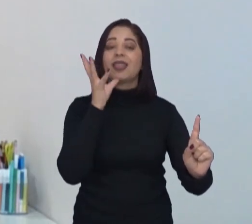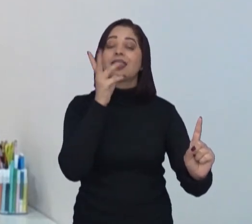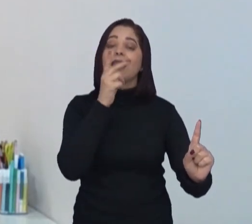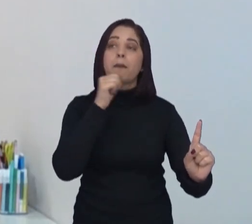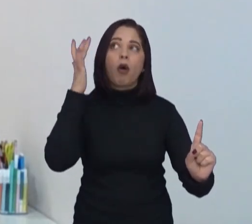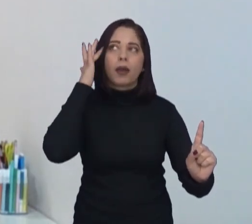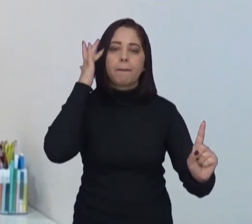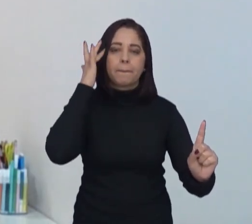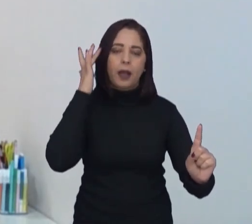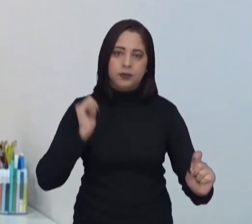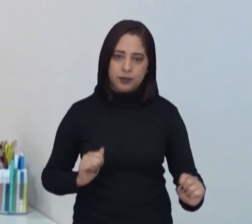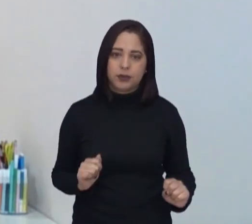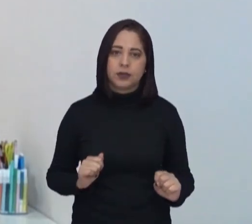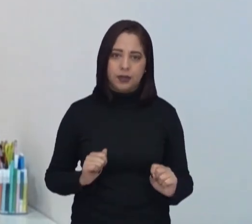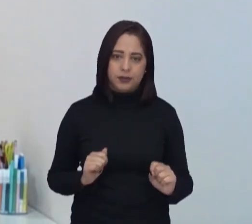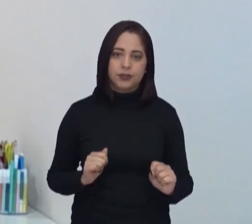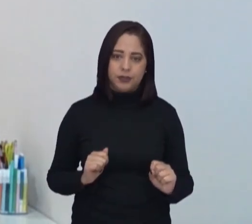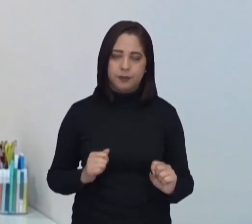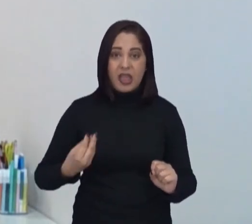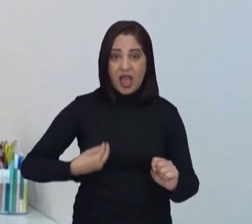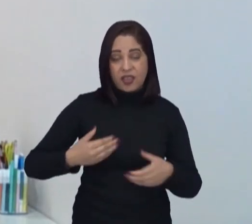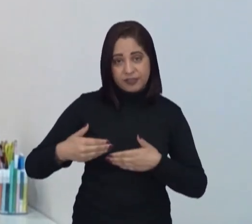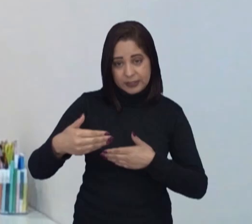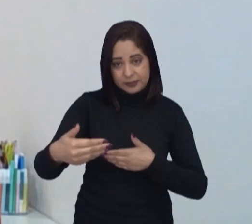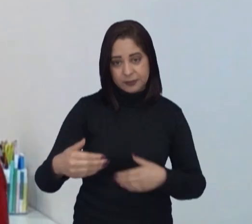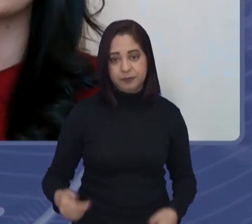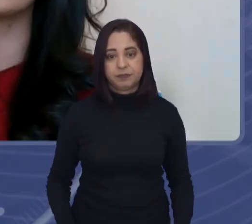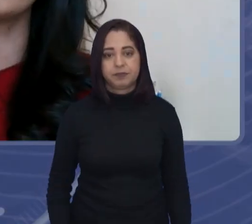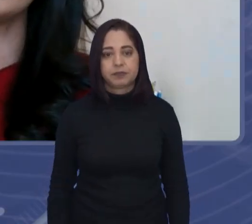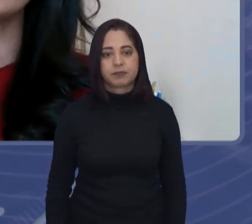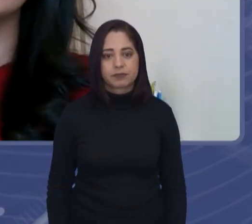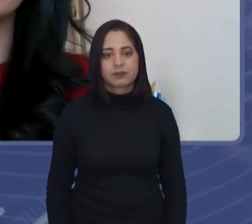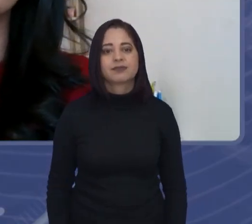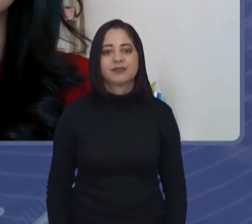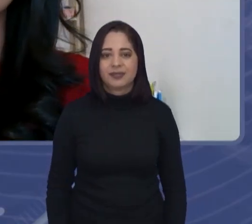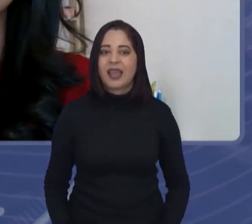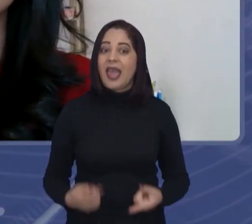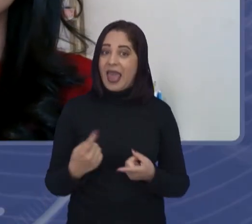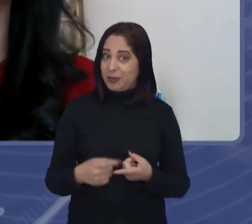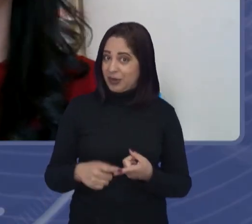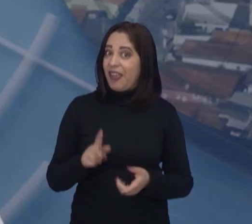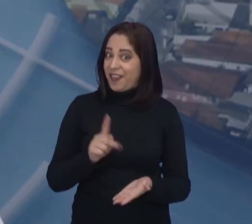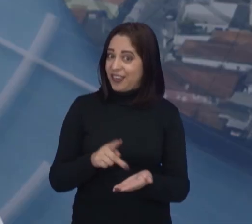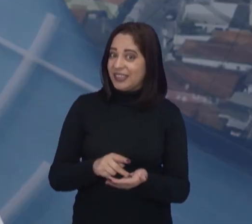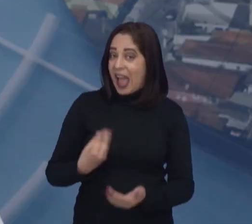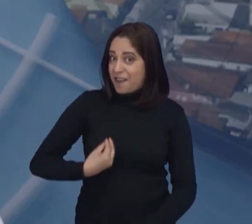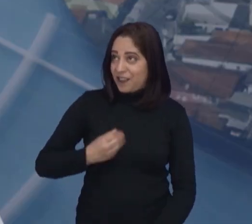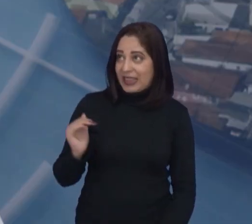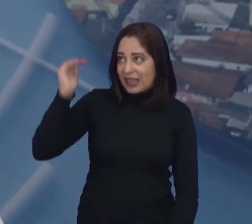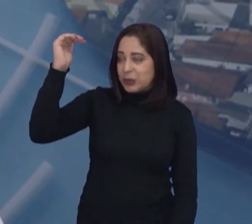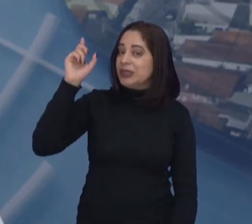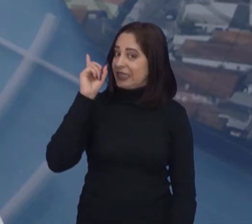se estendendo aí por um período maior da vida das pessoas. Até porque crescer dói, né? Não é nada